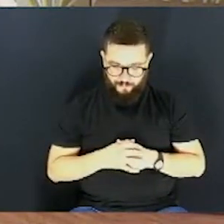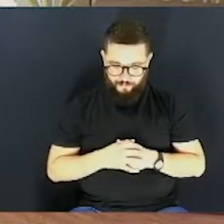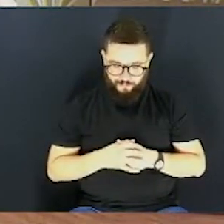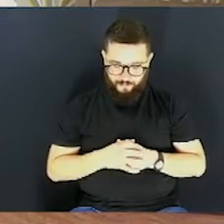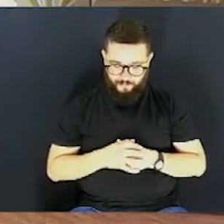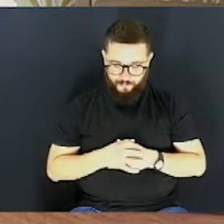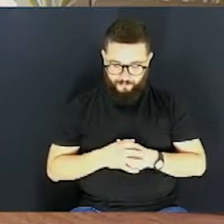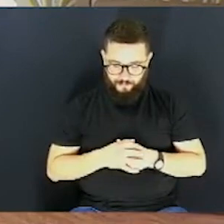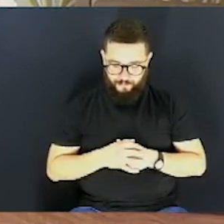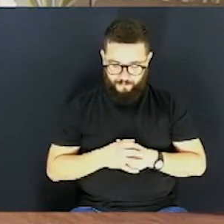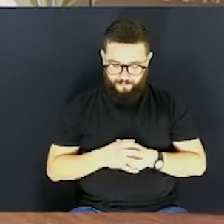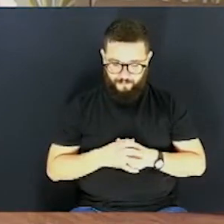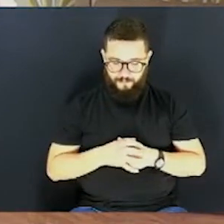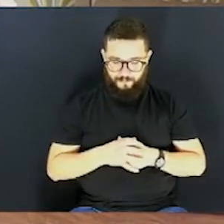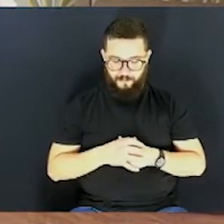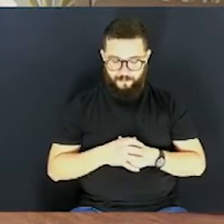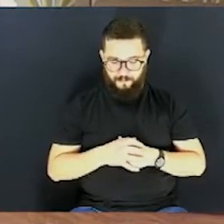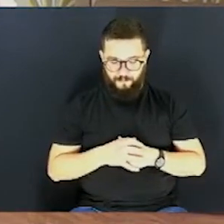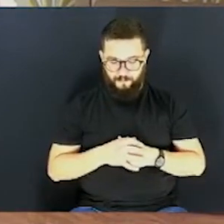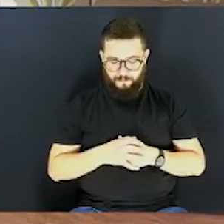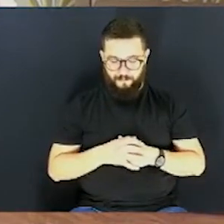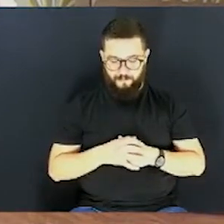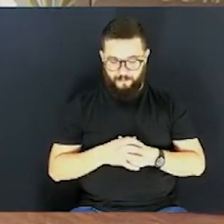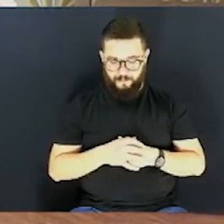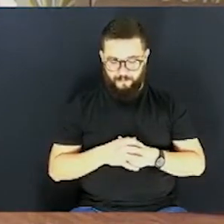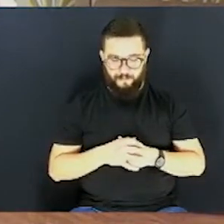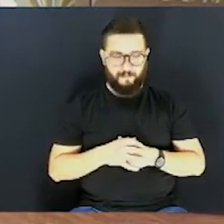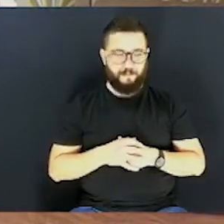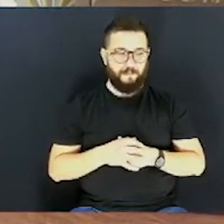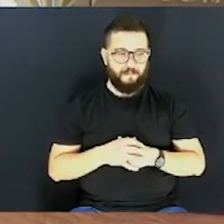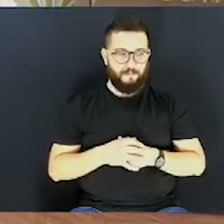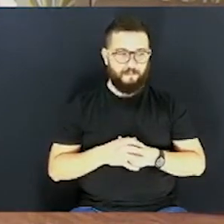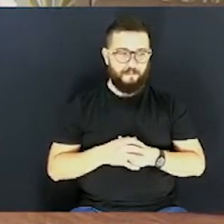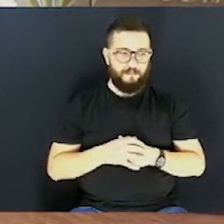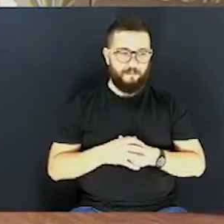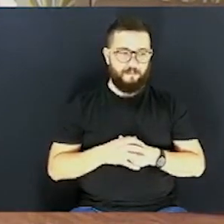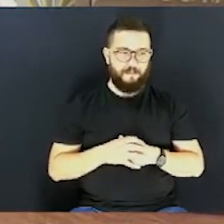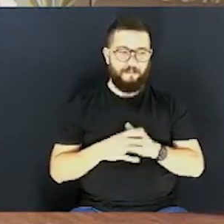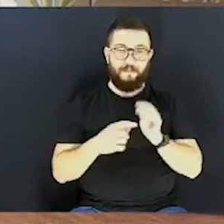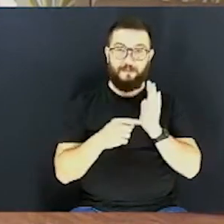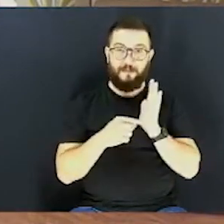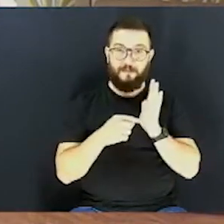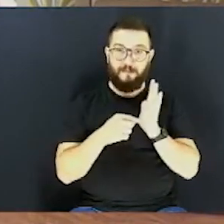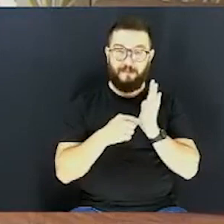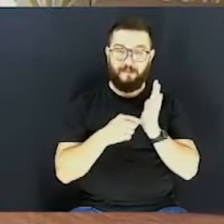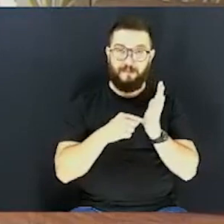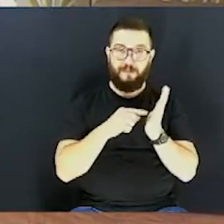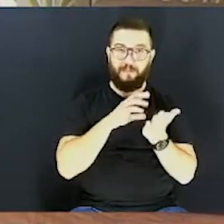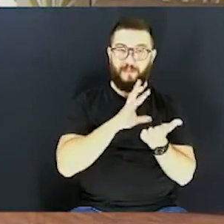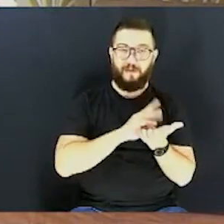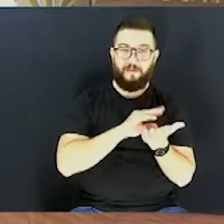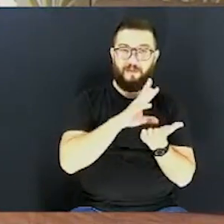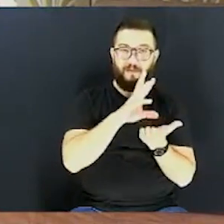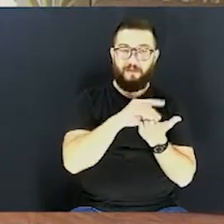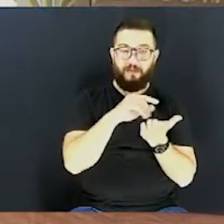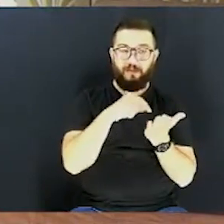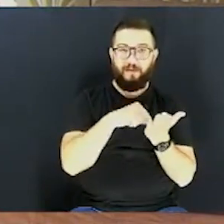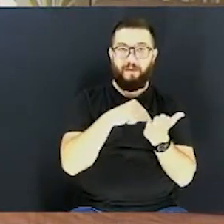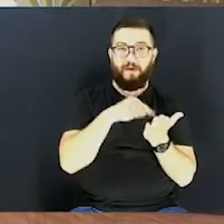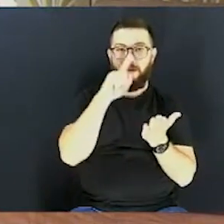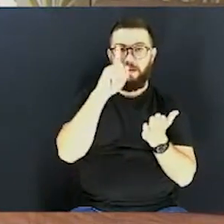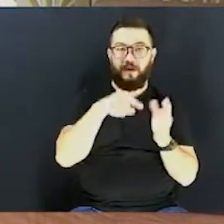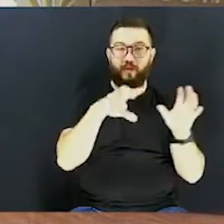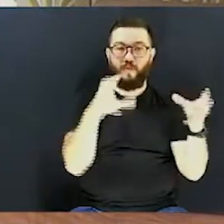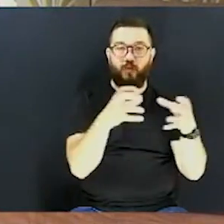debate. E os dados que eu trago aqui são da Fundação Maria Cecília Souto Vidigal, de 2019.